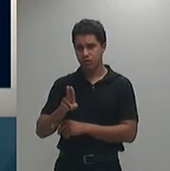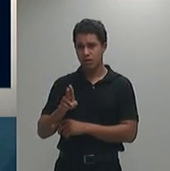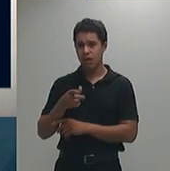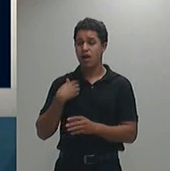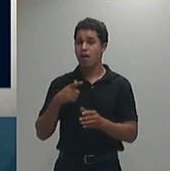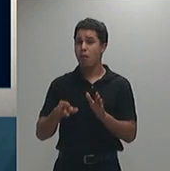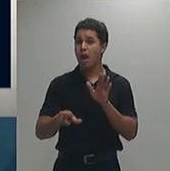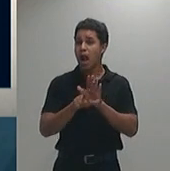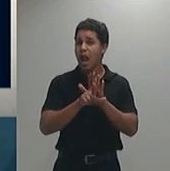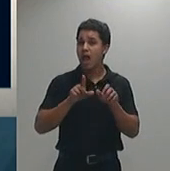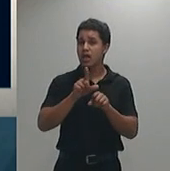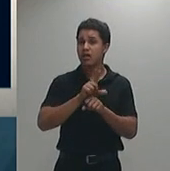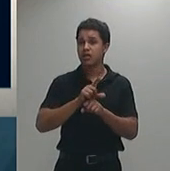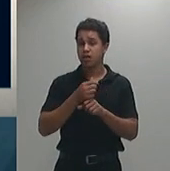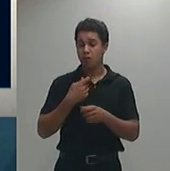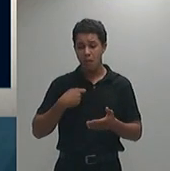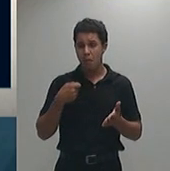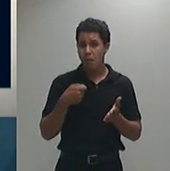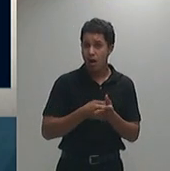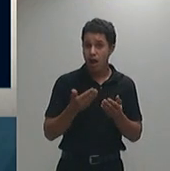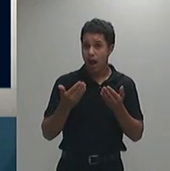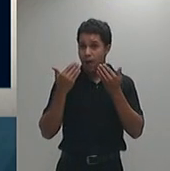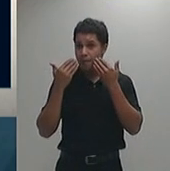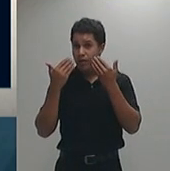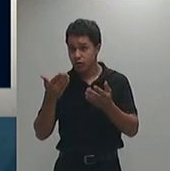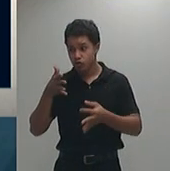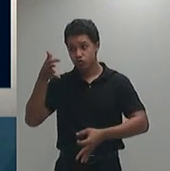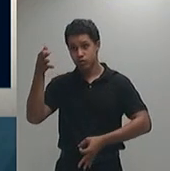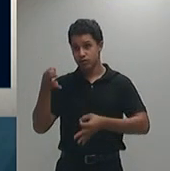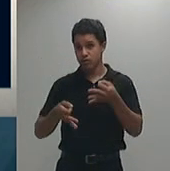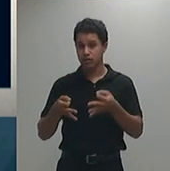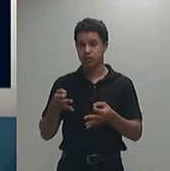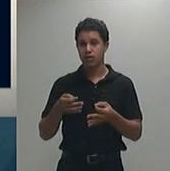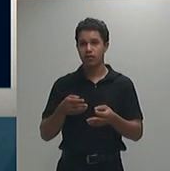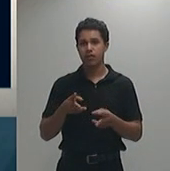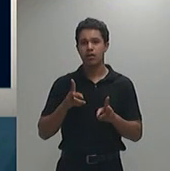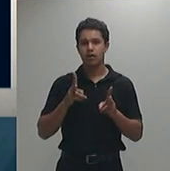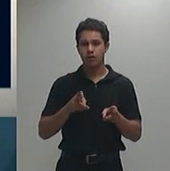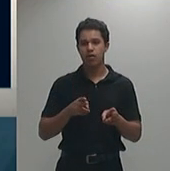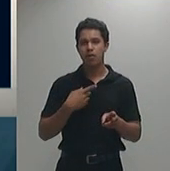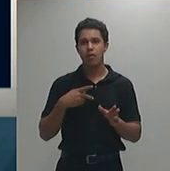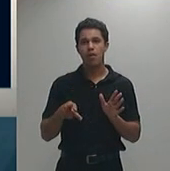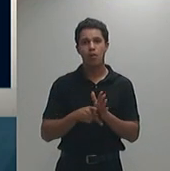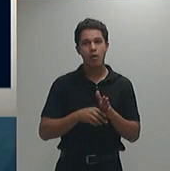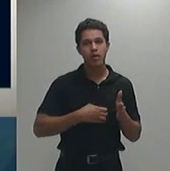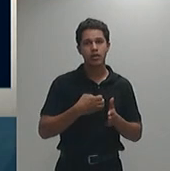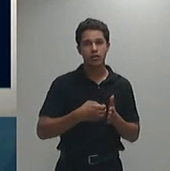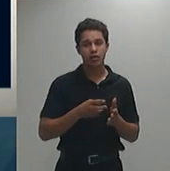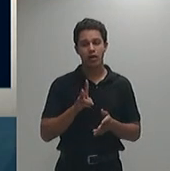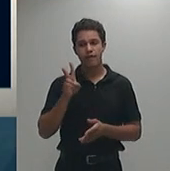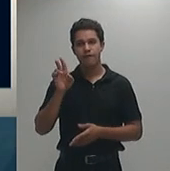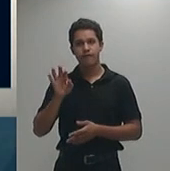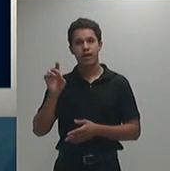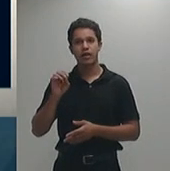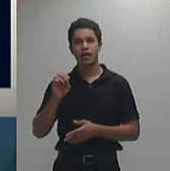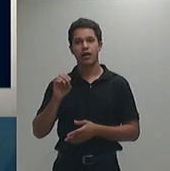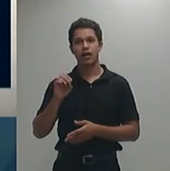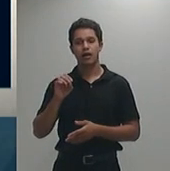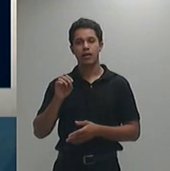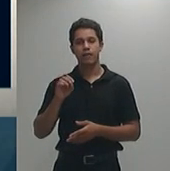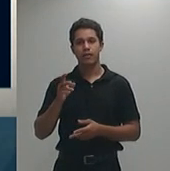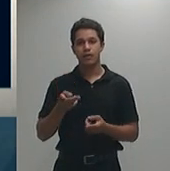consumerista em pó e apresentação de justificativa idônea pela operadora a fim de validar a rescisão unilateral